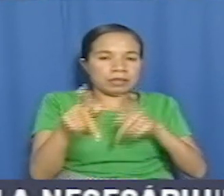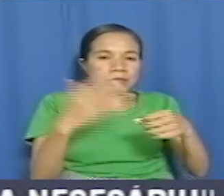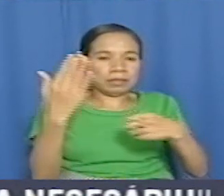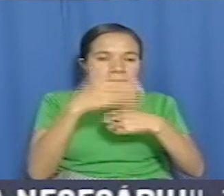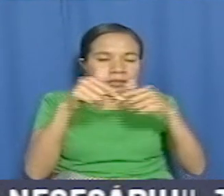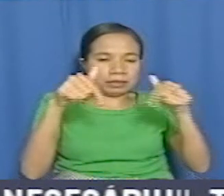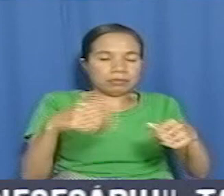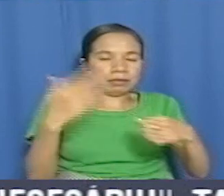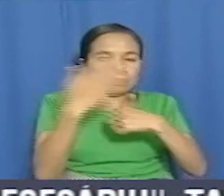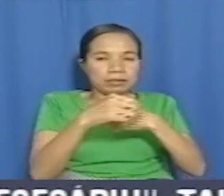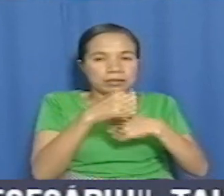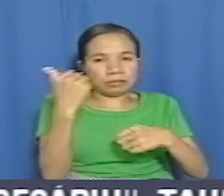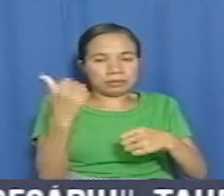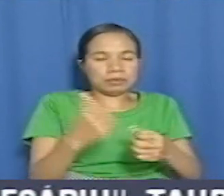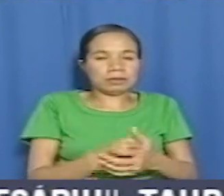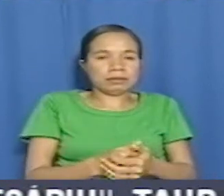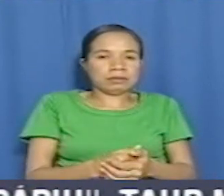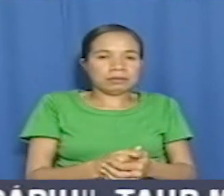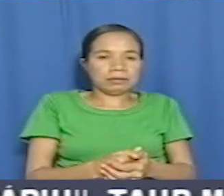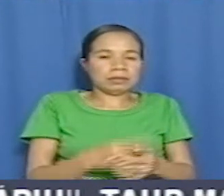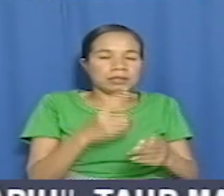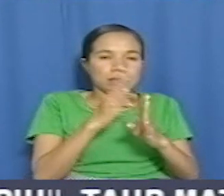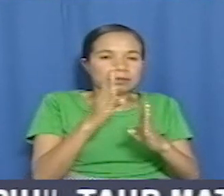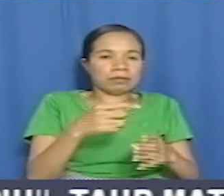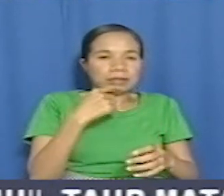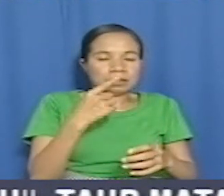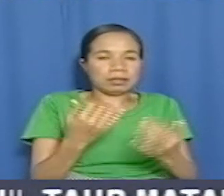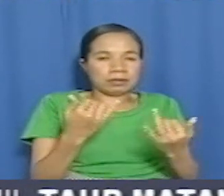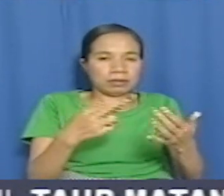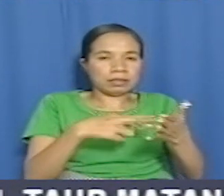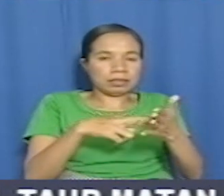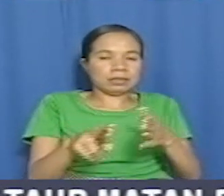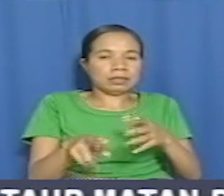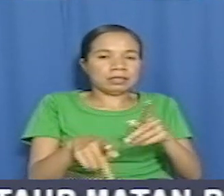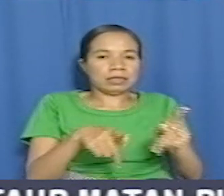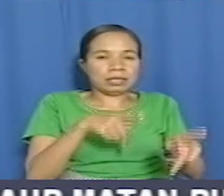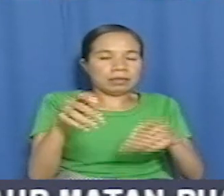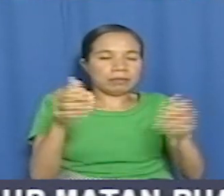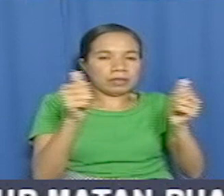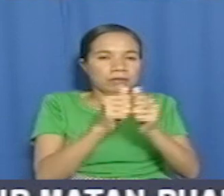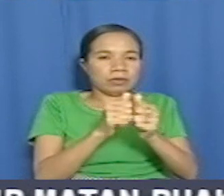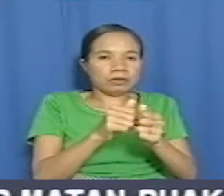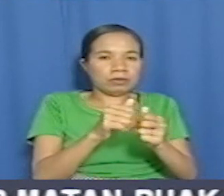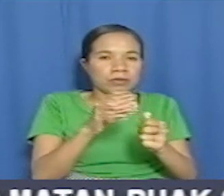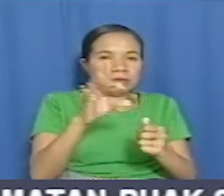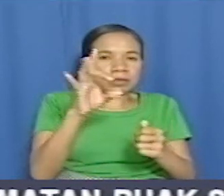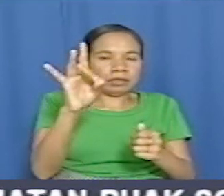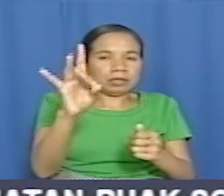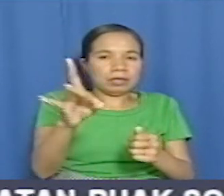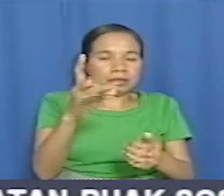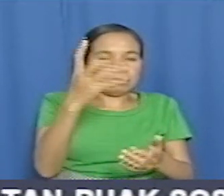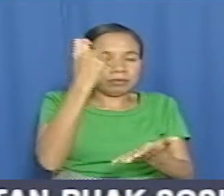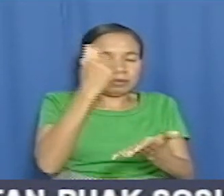Railarang no Rai Liur. Dirigente ne afirma, atualmente resista total eleitores samoto krihun atusual. Itu